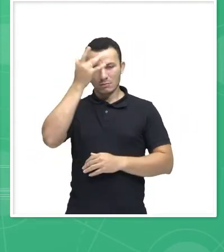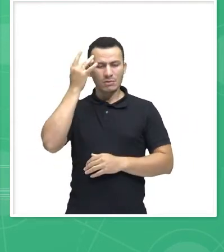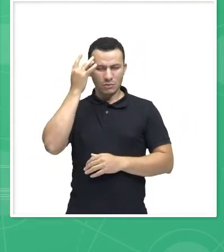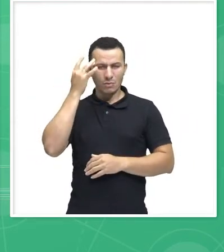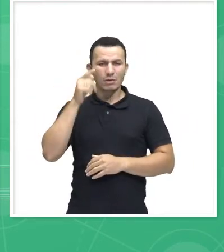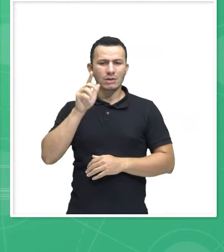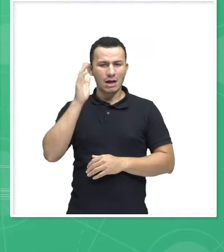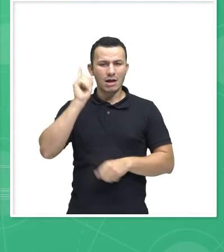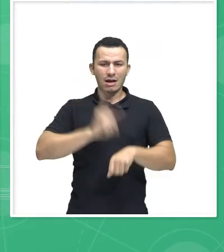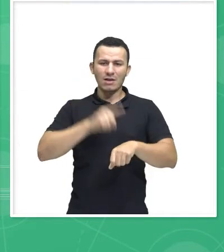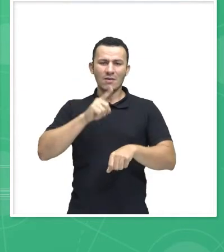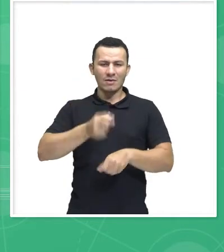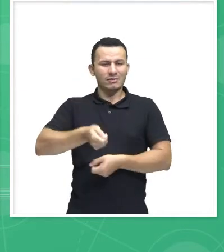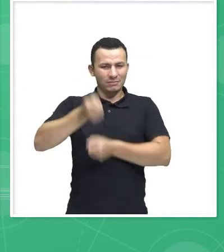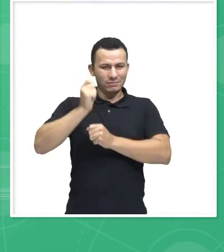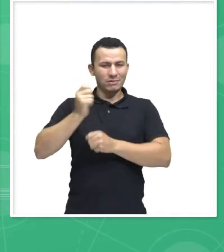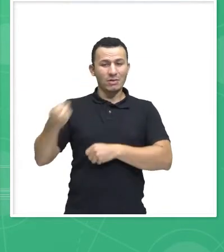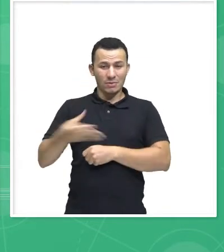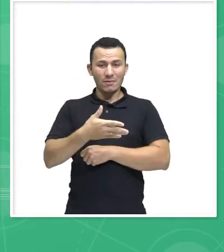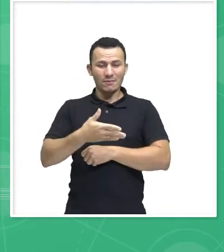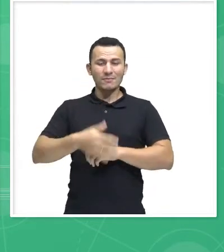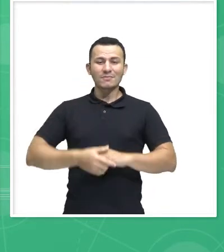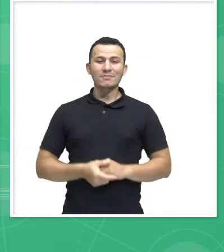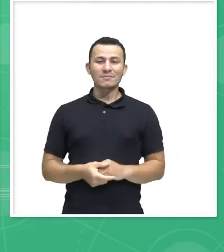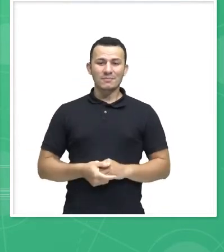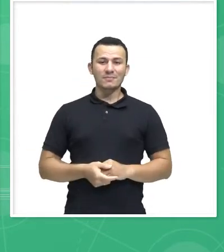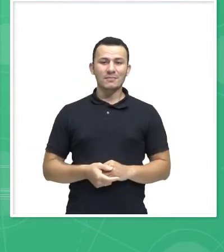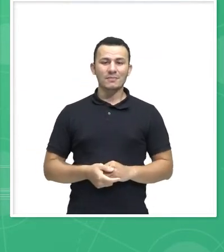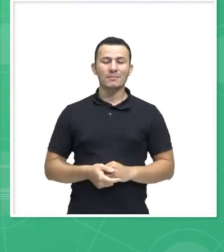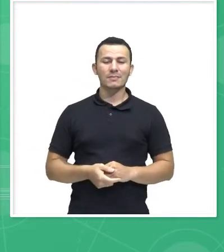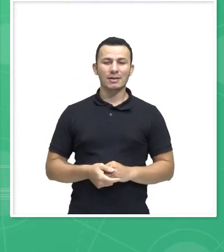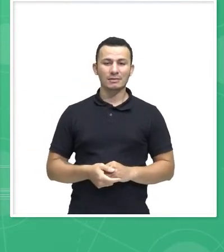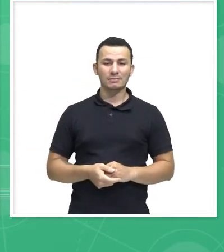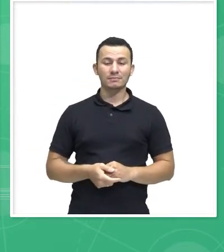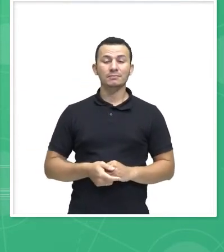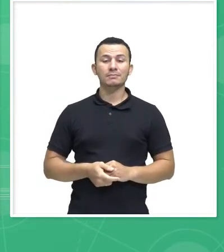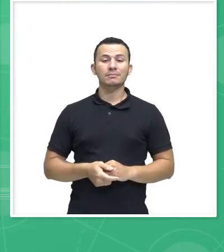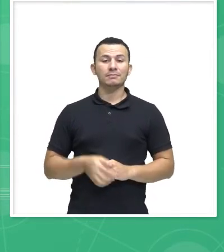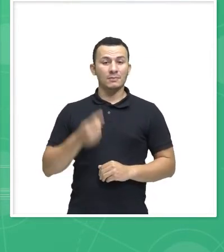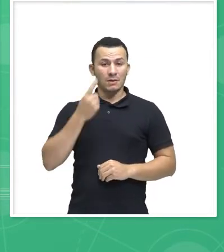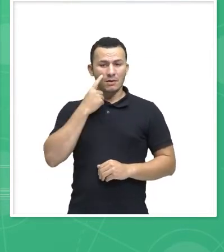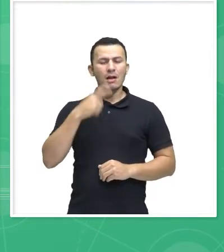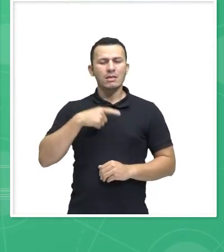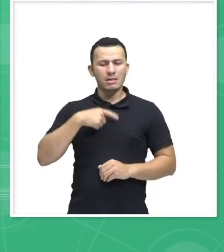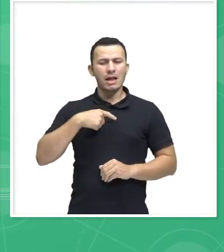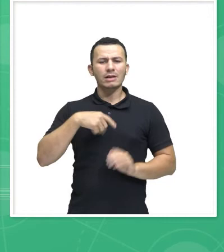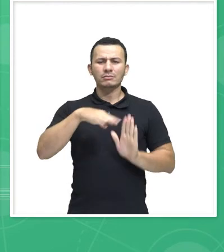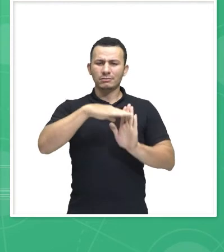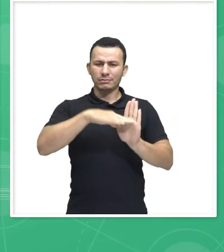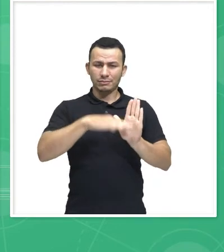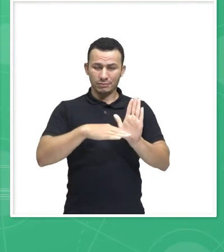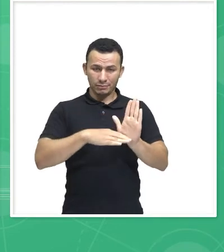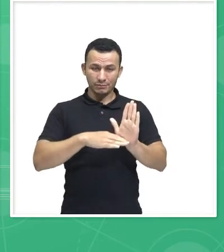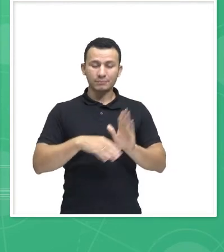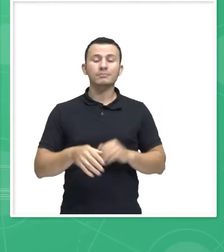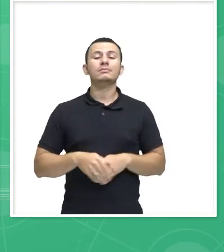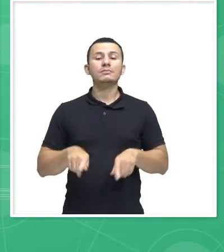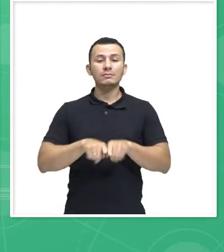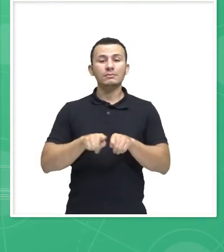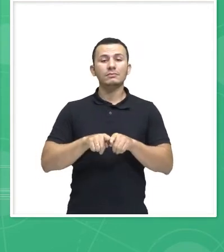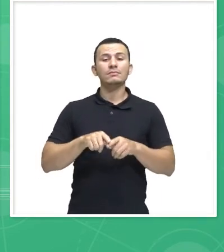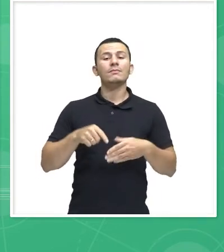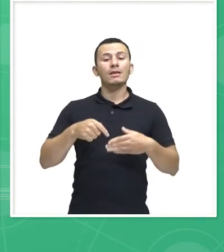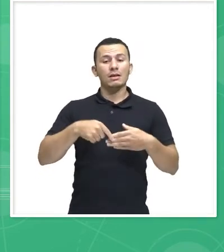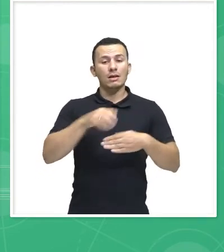foram praticados recentemente E aí então essa continuando nessa imagem a gente vê mais informações ali a boca dos condrictes